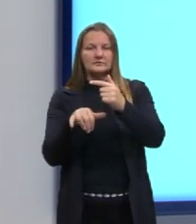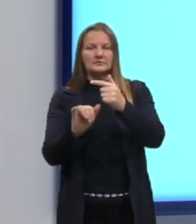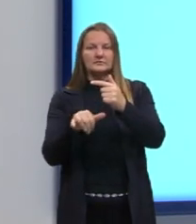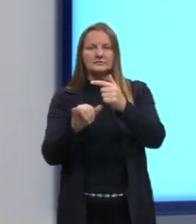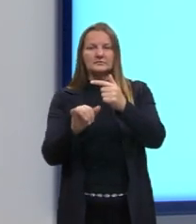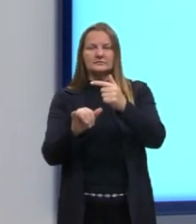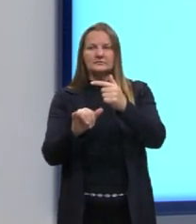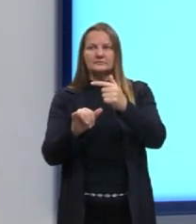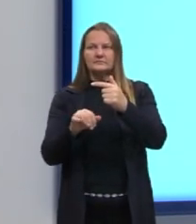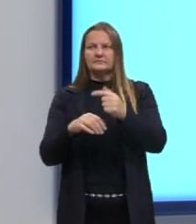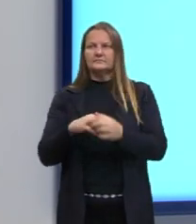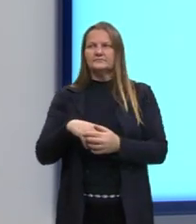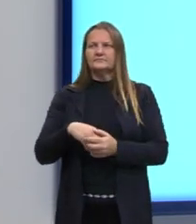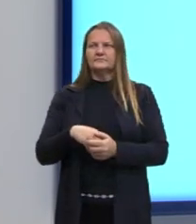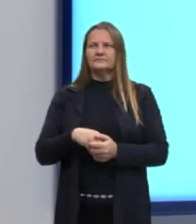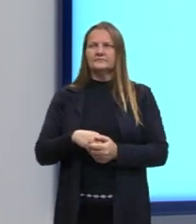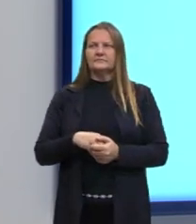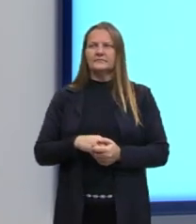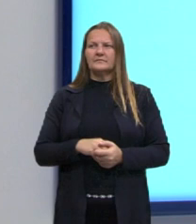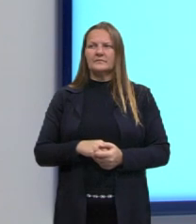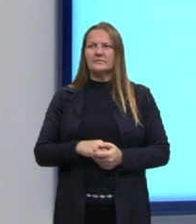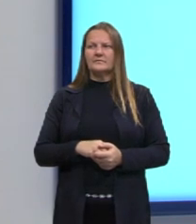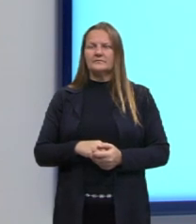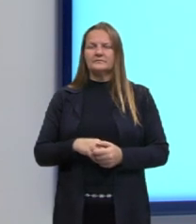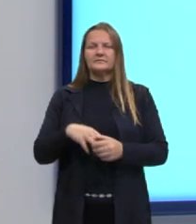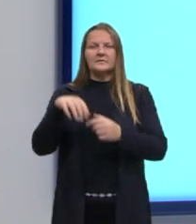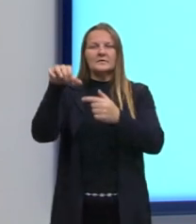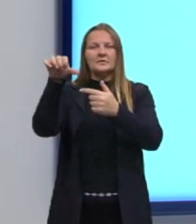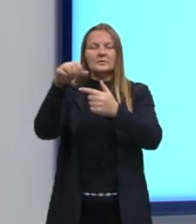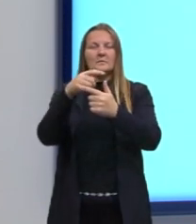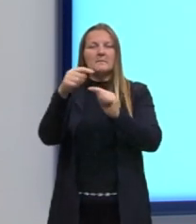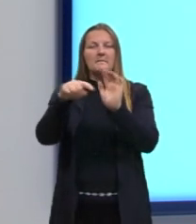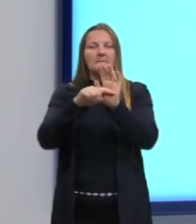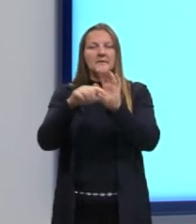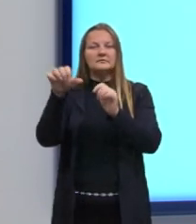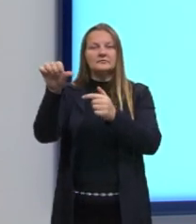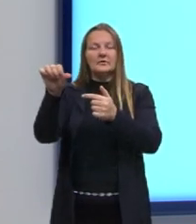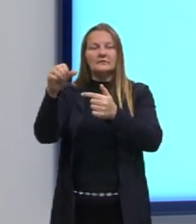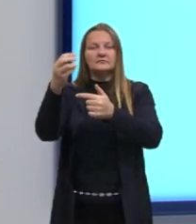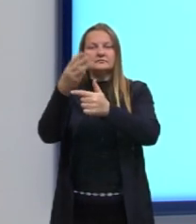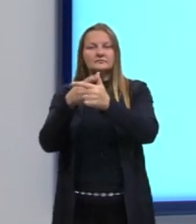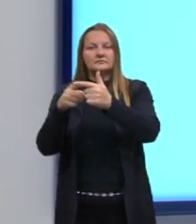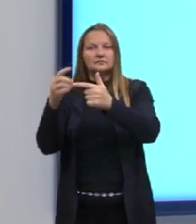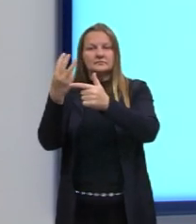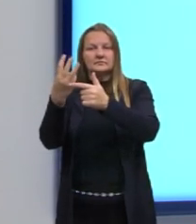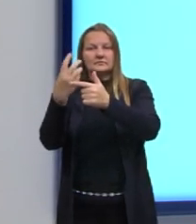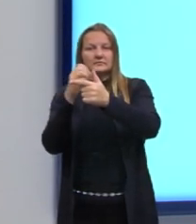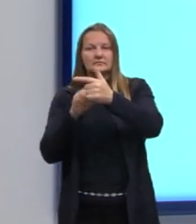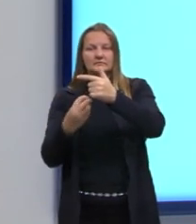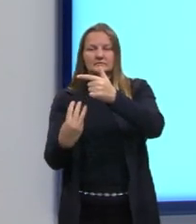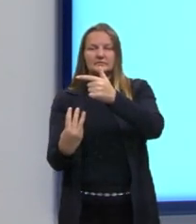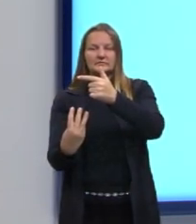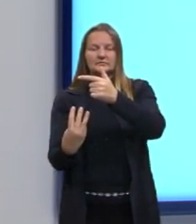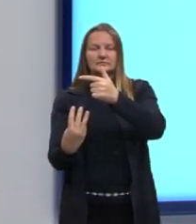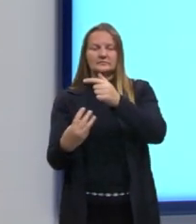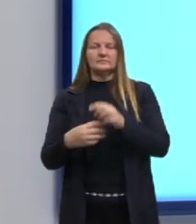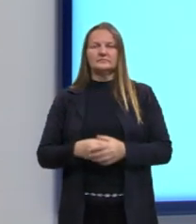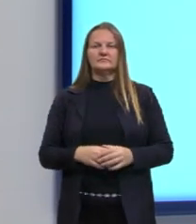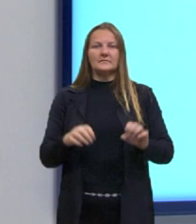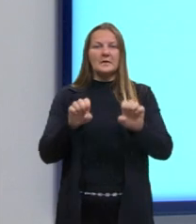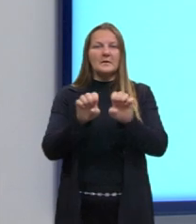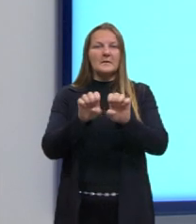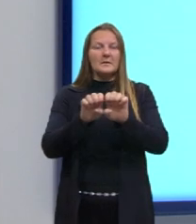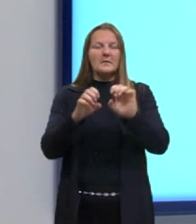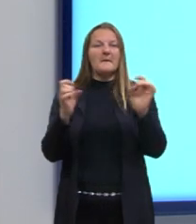3 + y então o resultado E nós tínhamos o menos 9 que dividido por 3 chega em menos três né